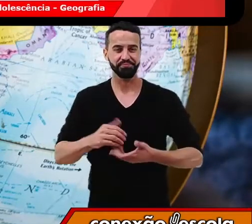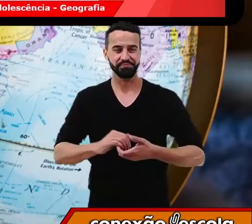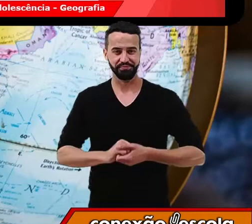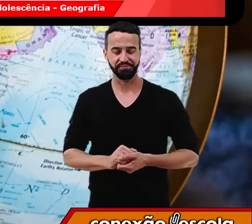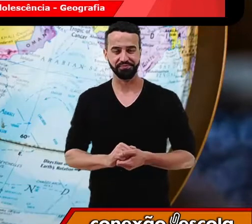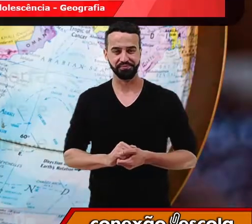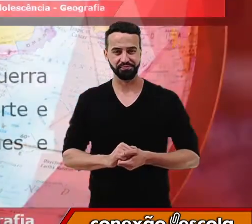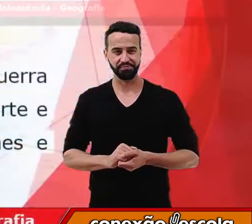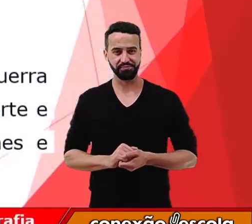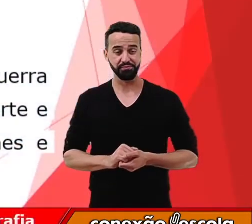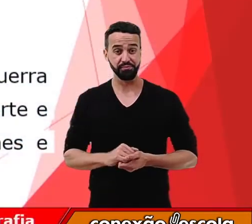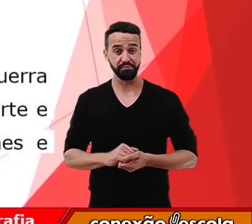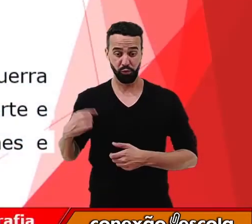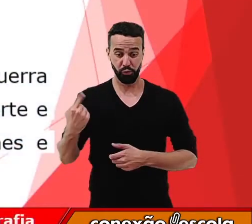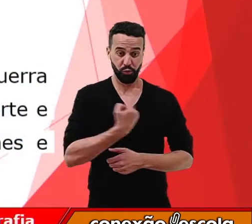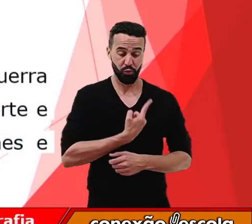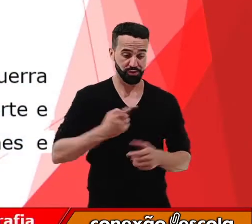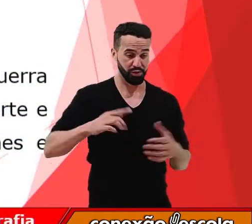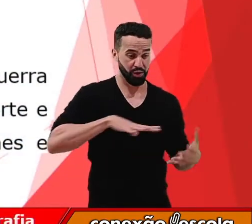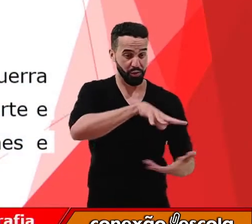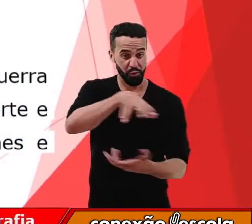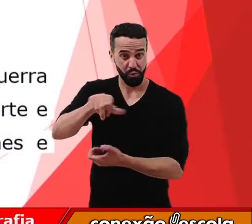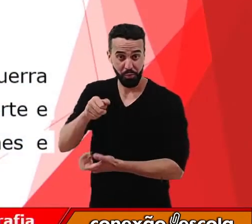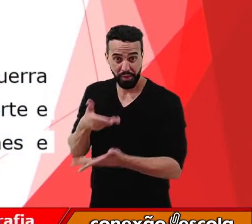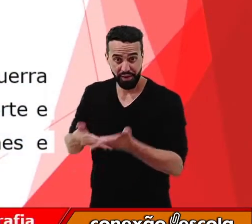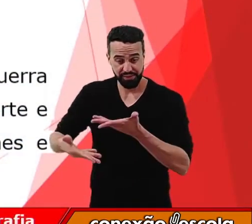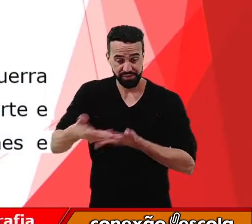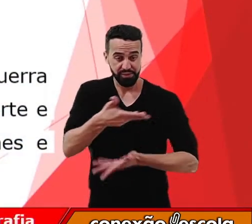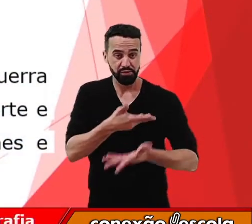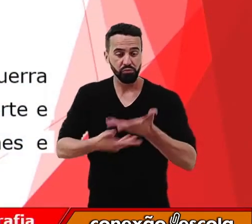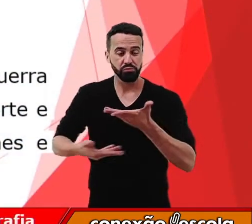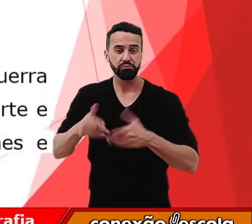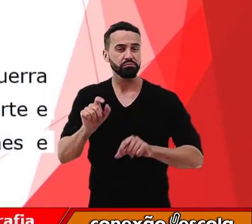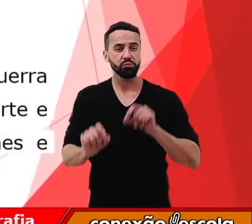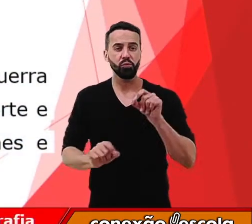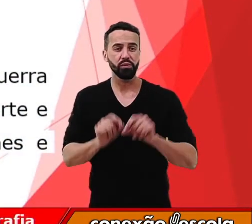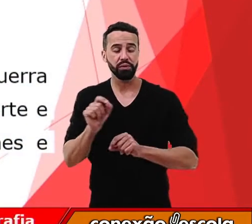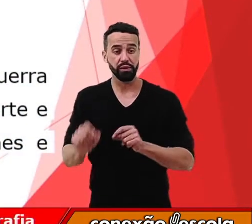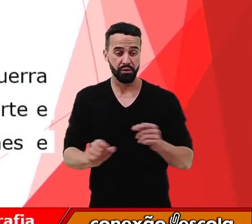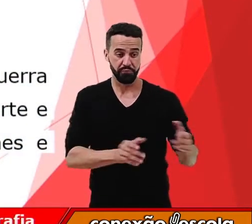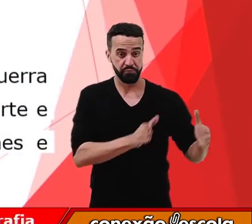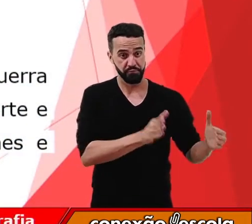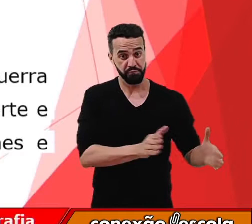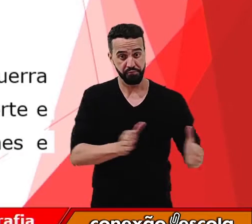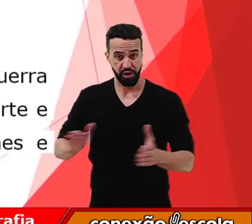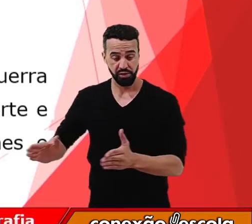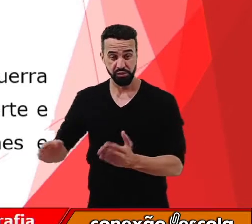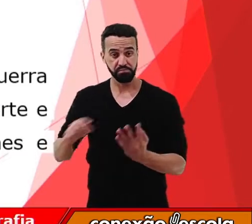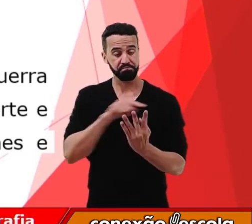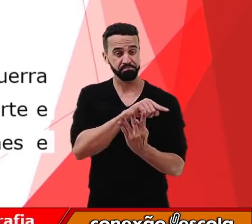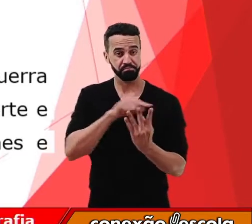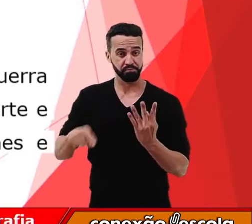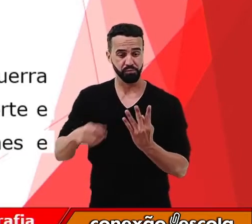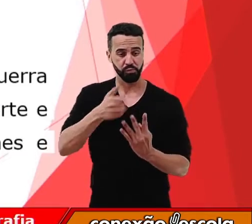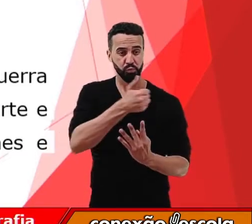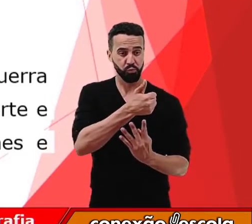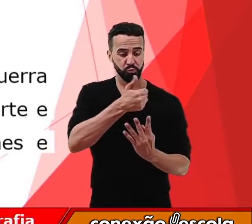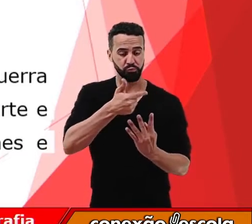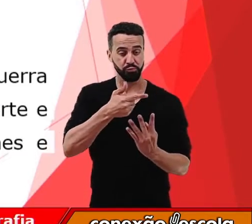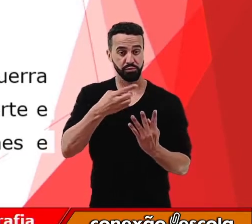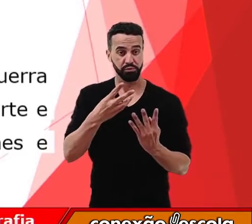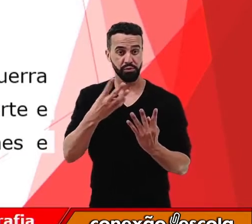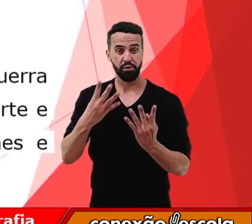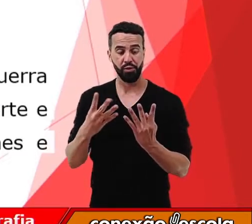a nossa globalização pode ser dividida em fases, em 4 fases, para ser mais